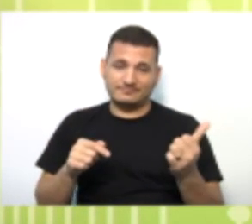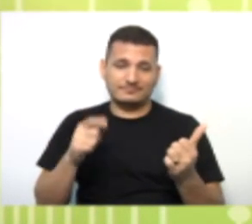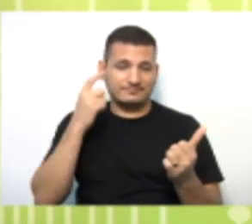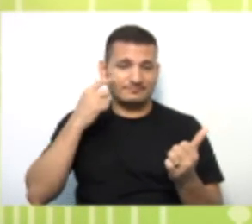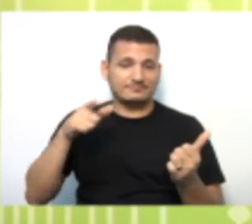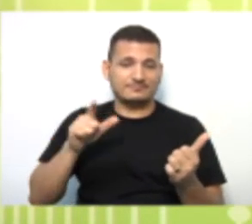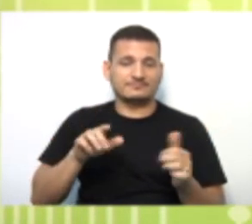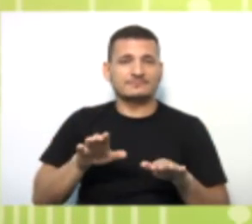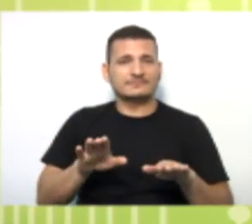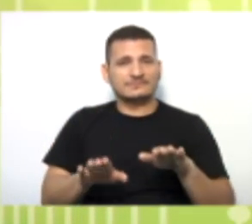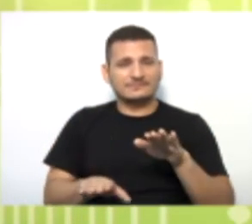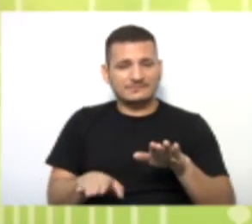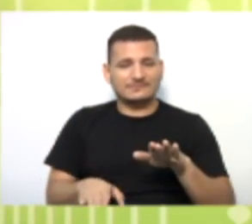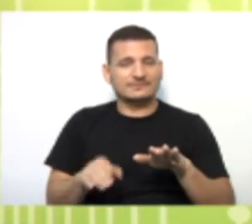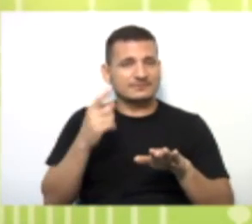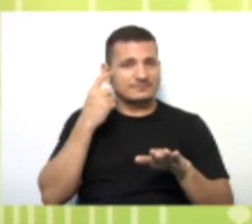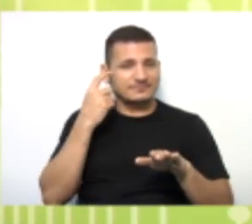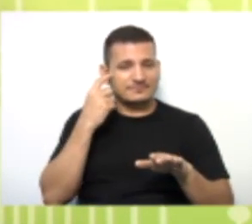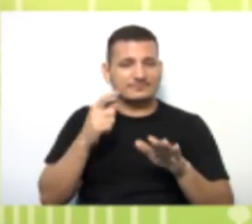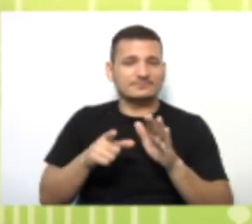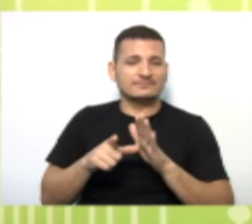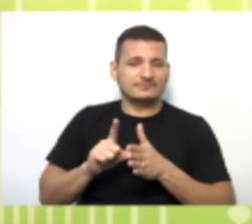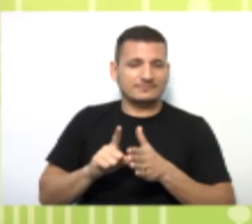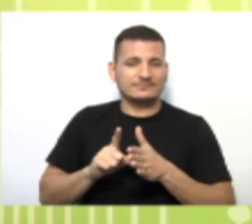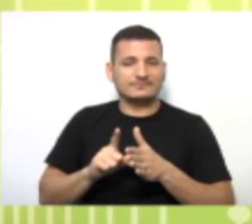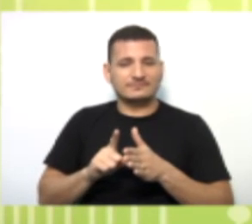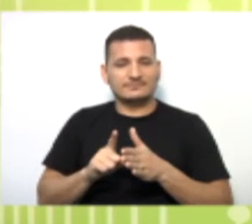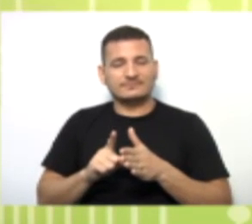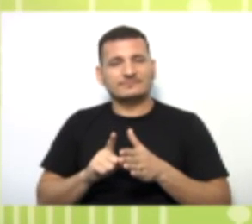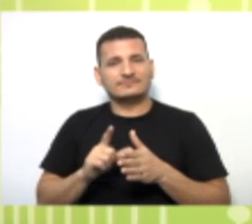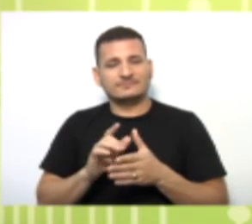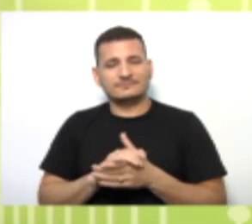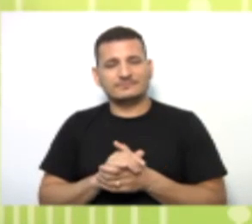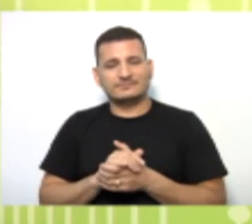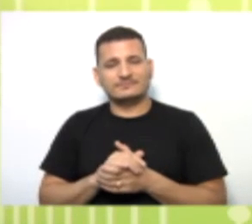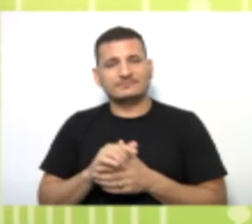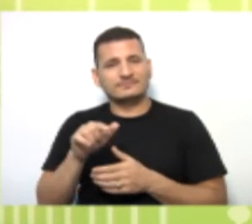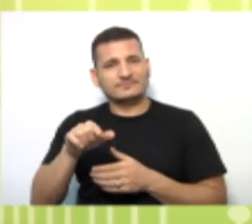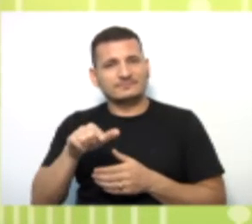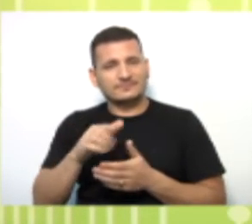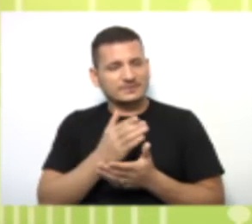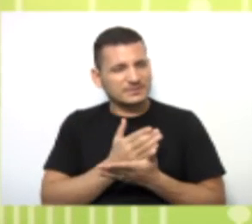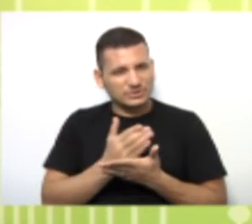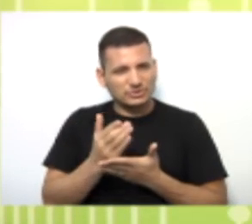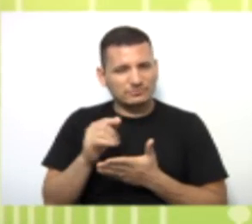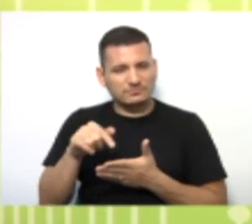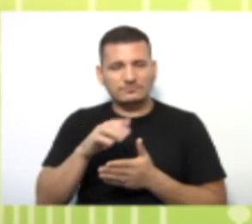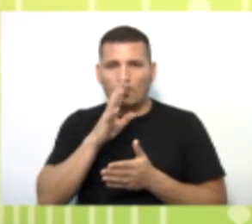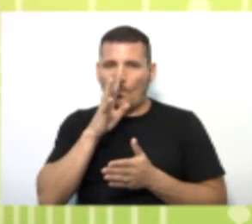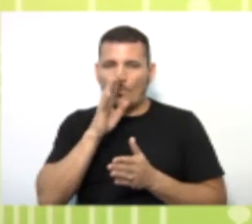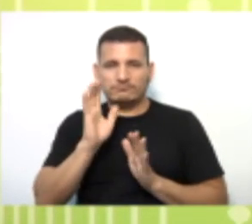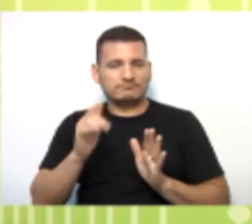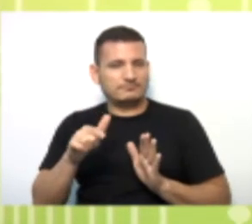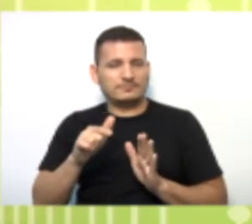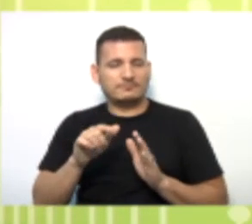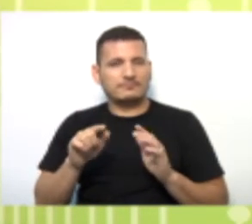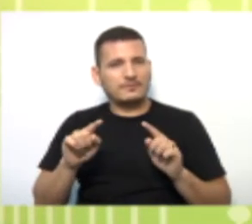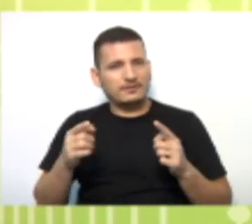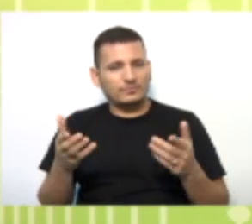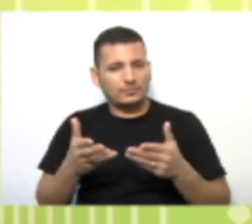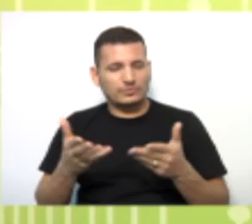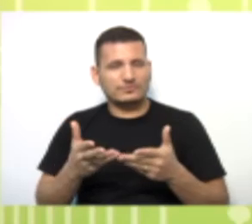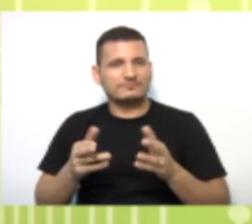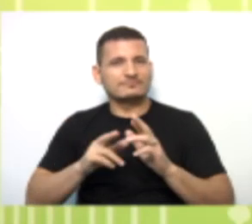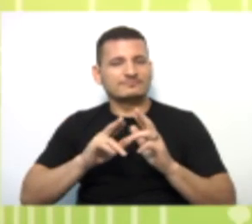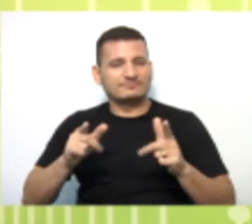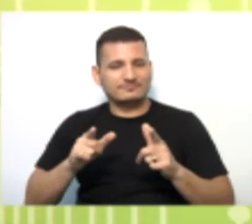hora que você vai acelerar, passar marcha, você já pensa antes. Ou seja, isso no começo não é feito de forma automática. Mas hoje, professor, já não é